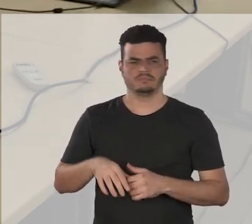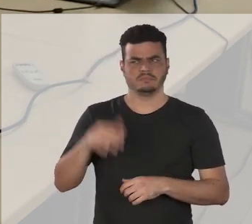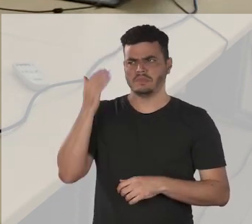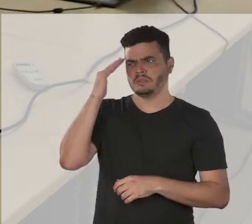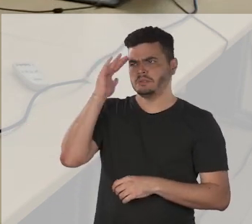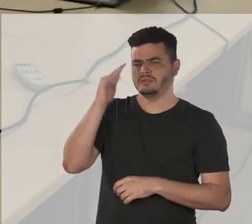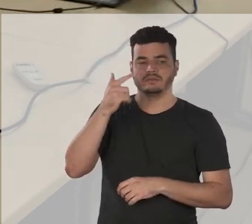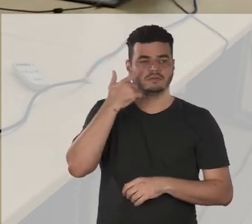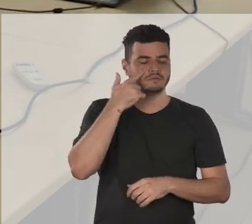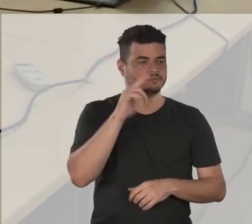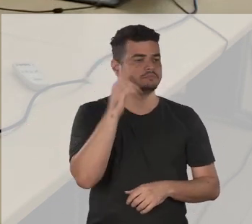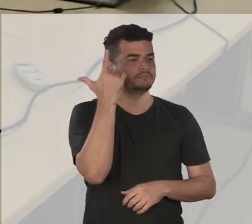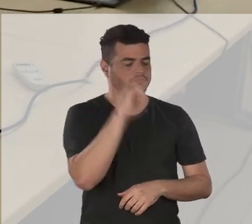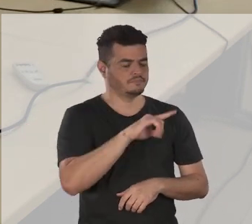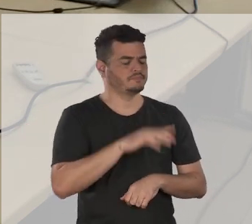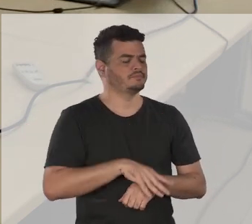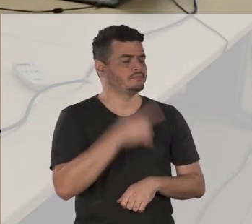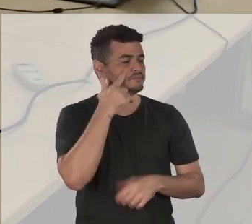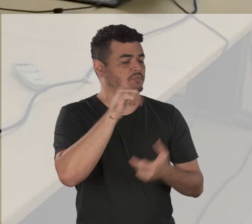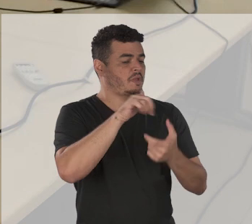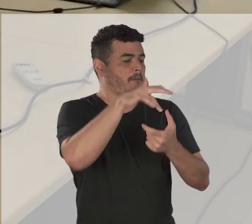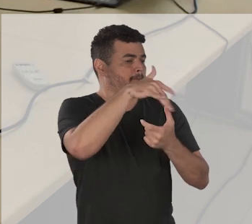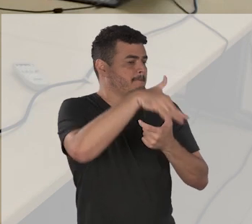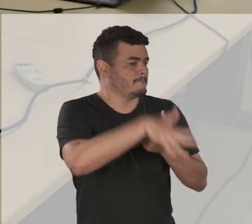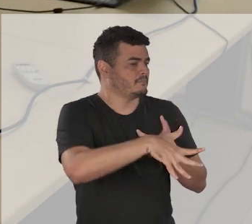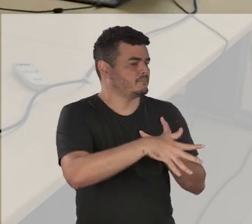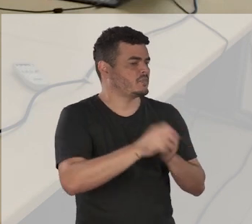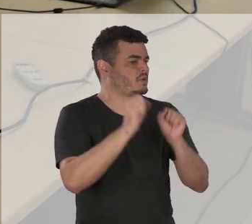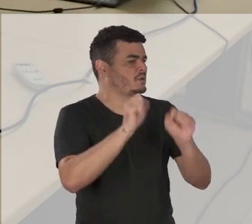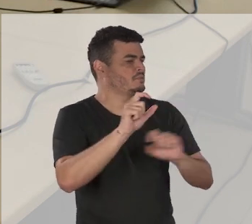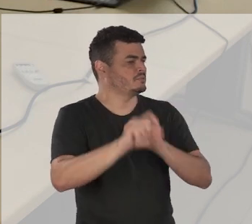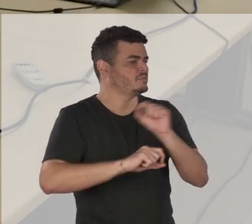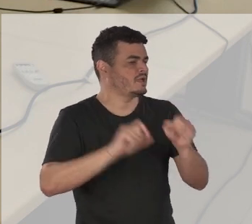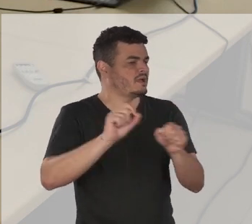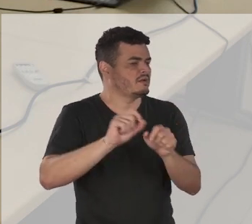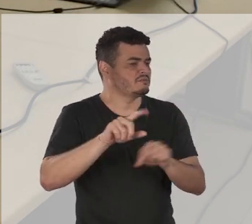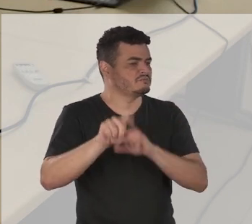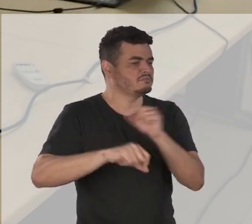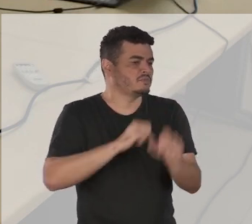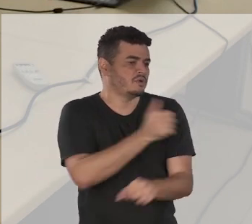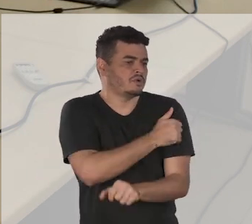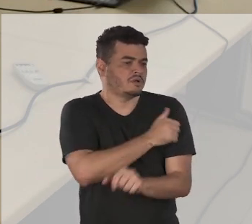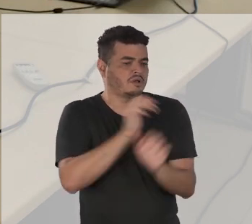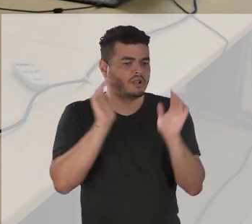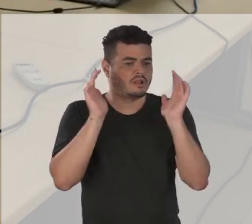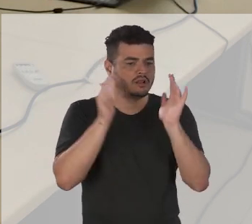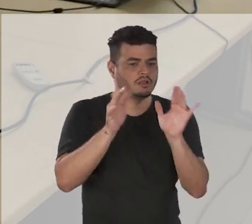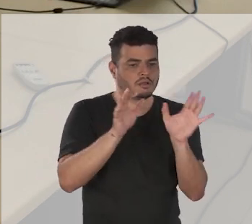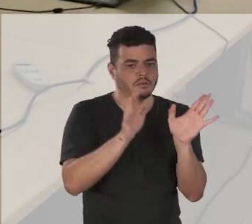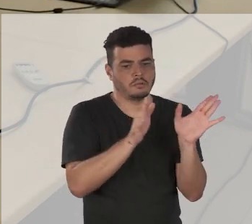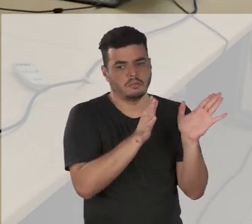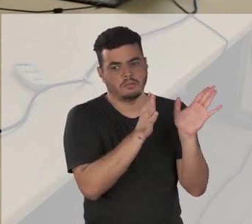El multiletramento se pode diminuir a concentração do niño.